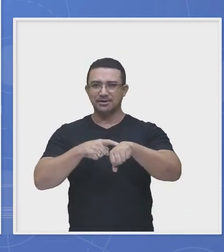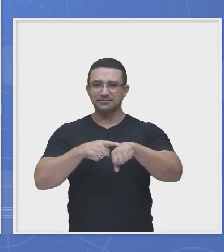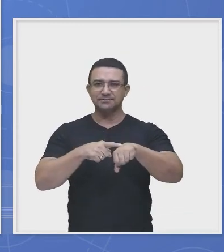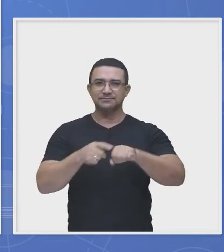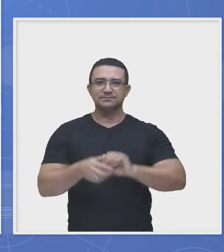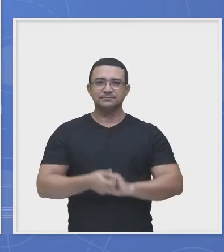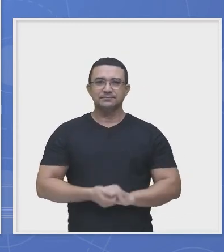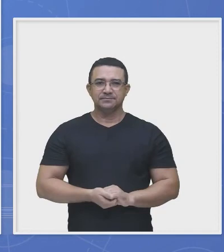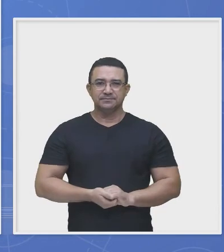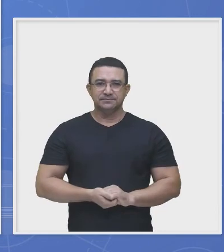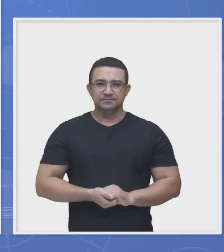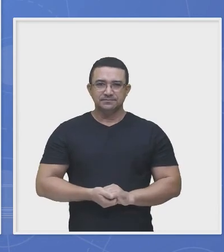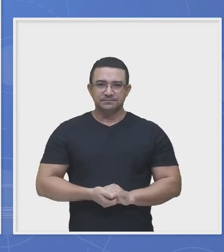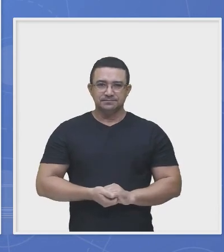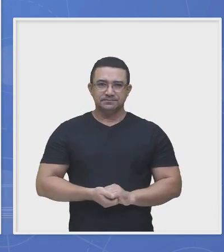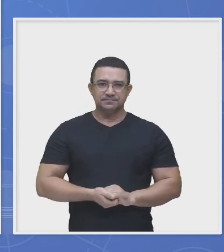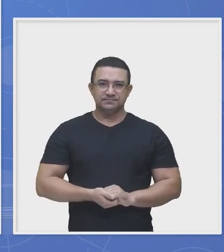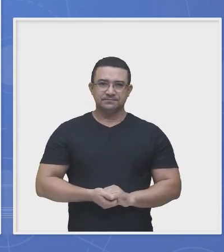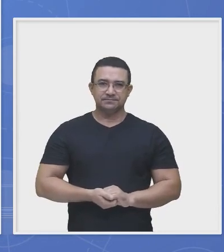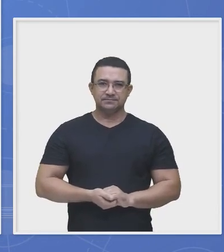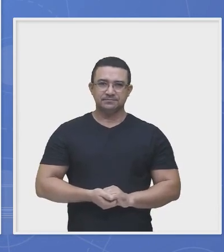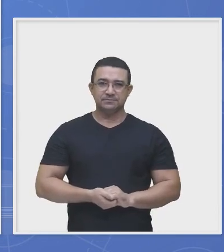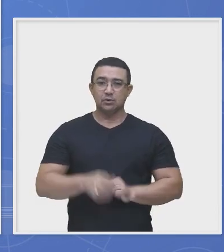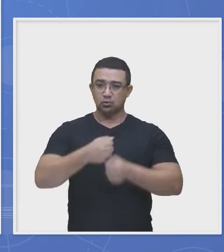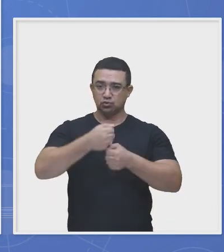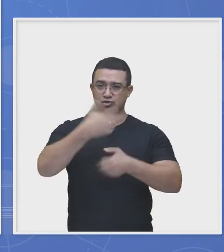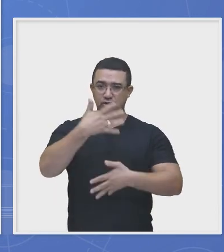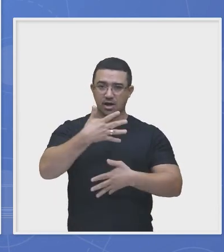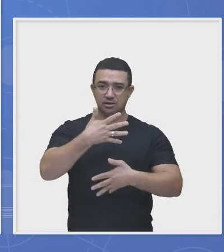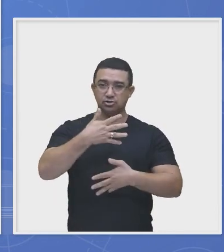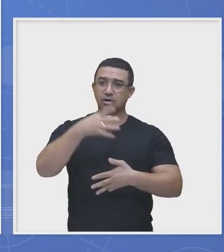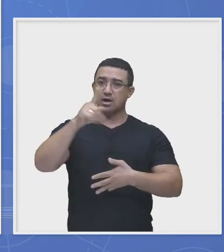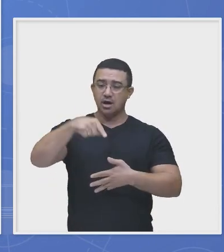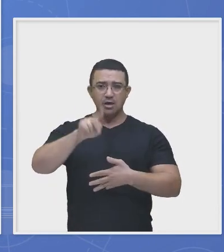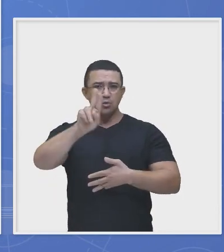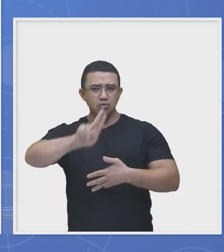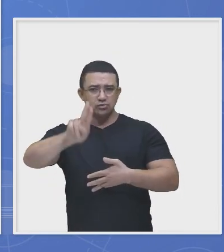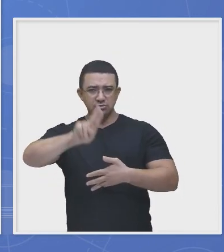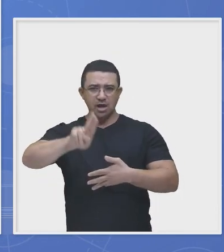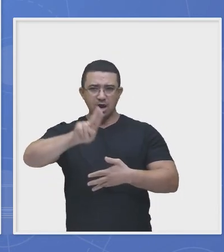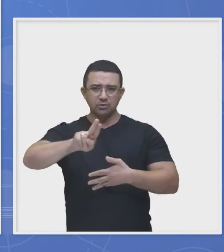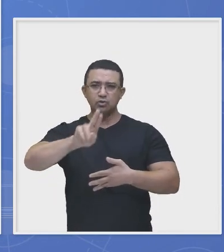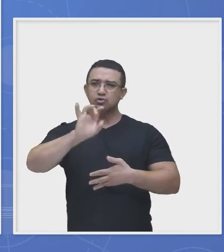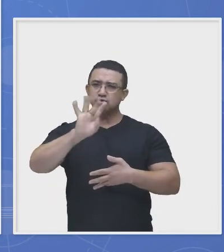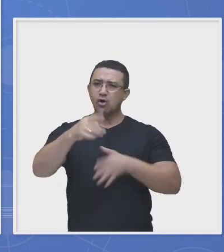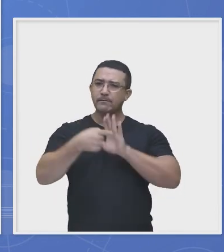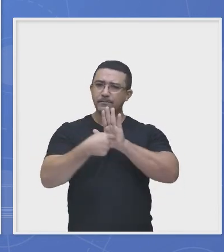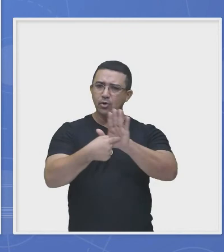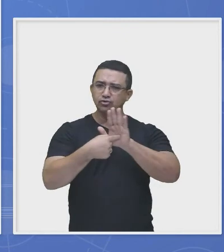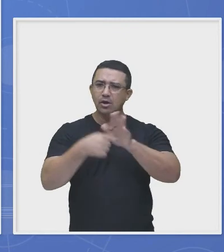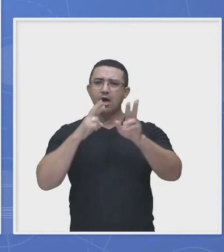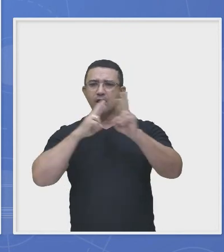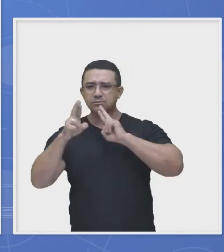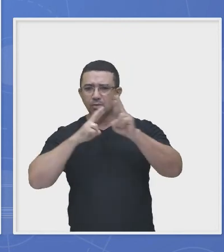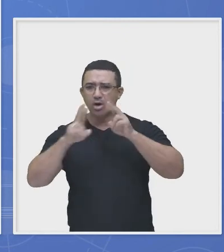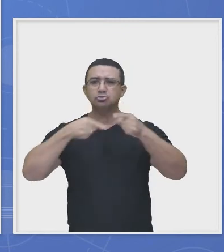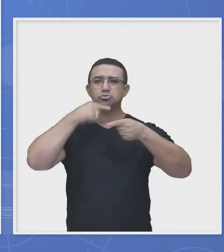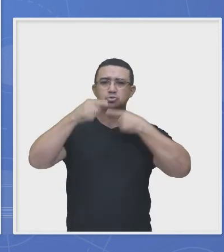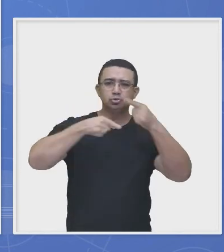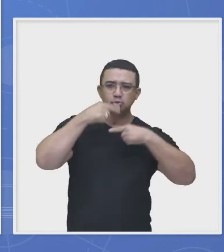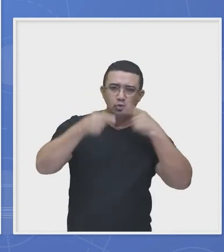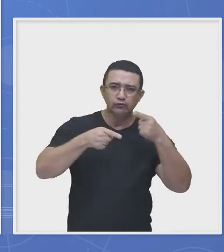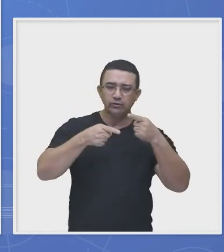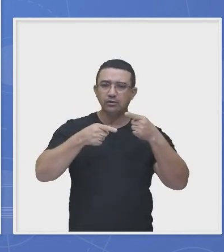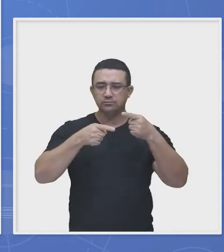gente, lembrando que o chat deve ser utilizado para apresentar as respostas, para tirar dúvidas. Caso você tenha